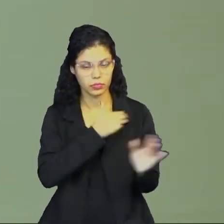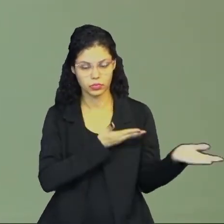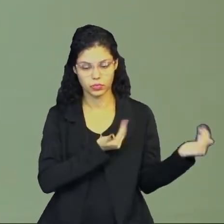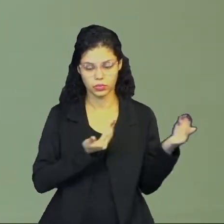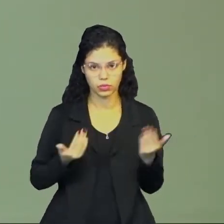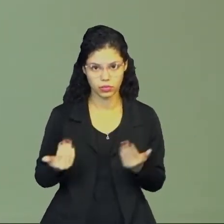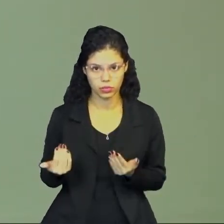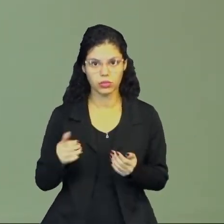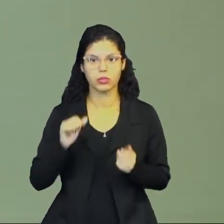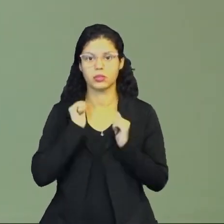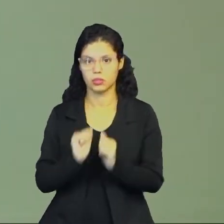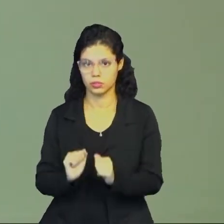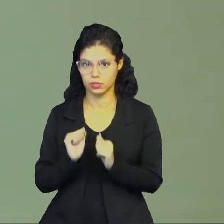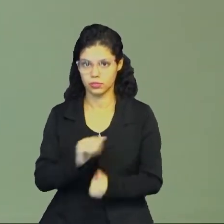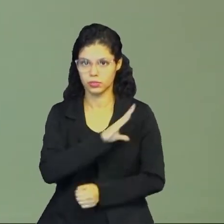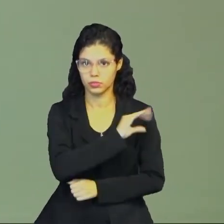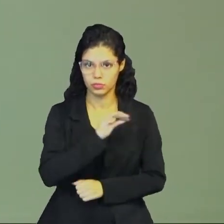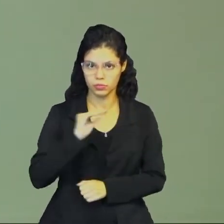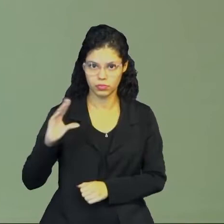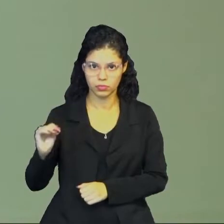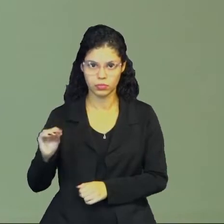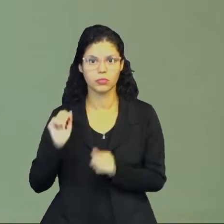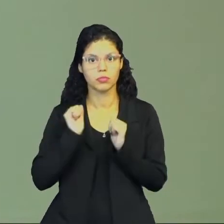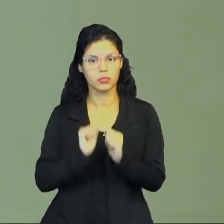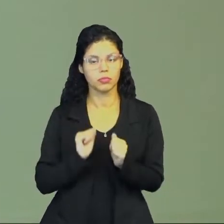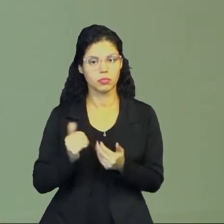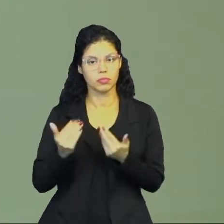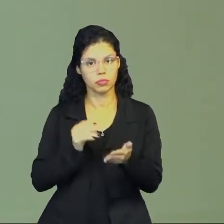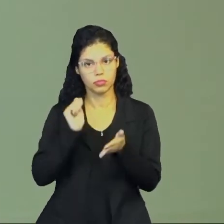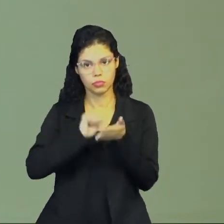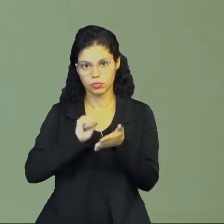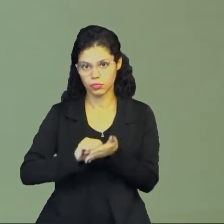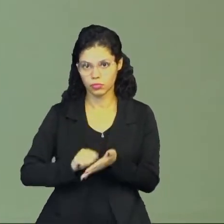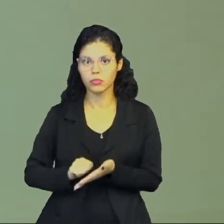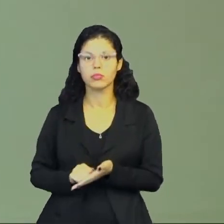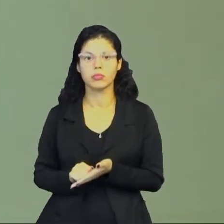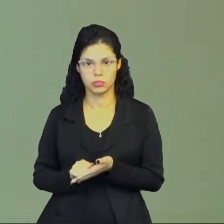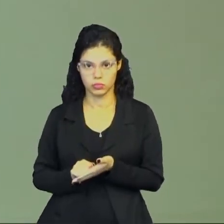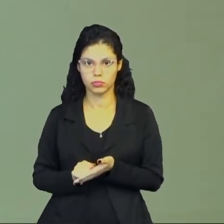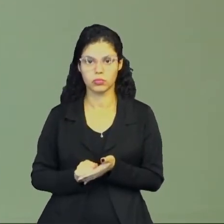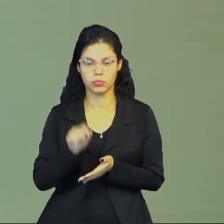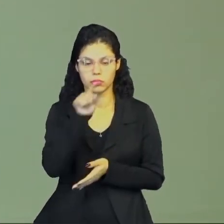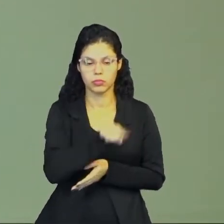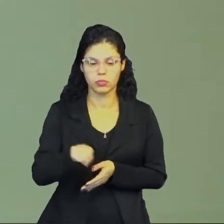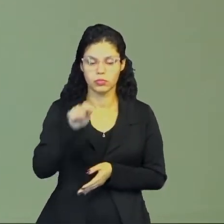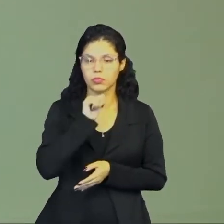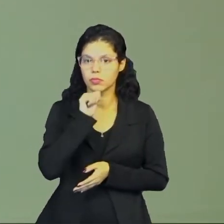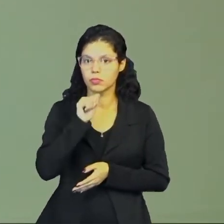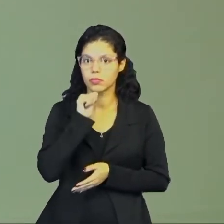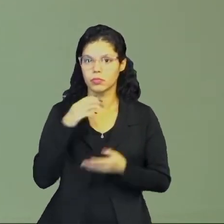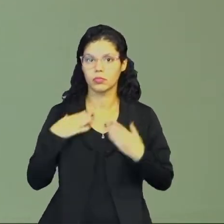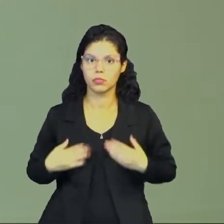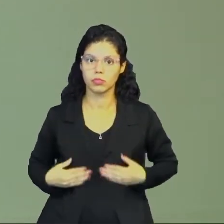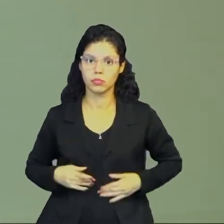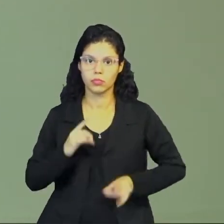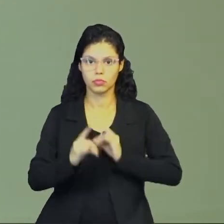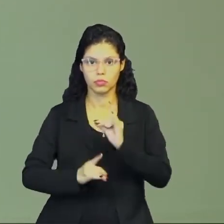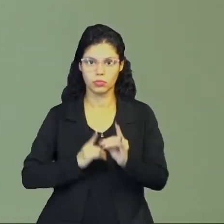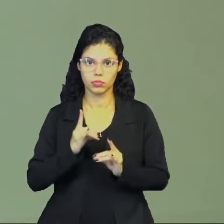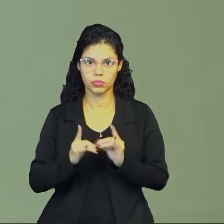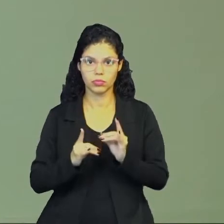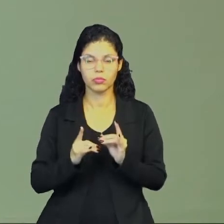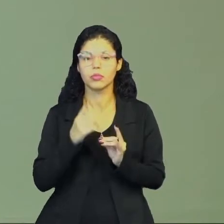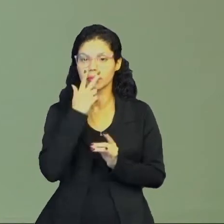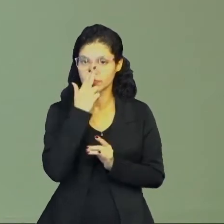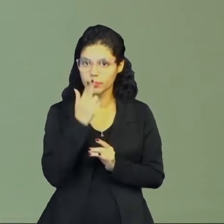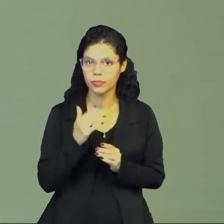adolescente, ela pode fazer a sua contabilidade em relação ao ciclo menstrual. Nem todo o corpo, os hormônios funcionam da